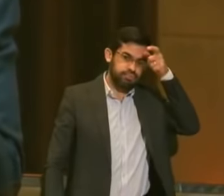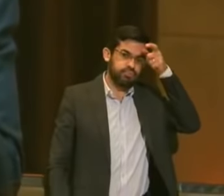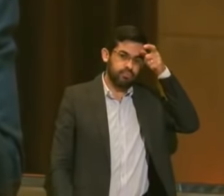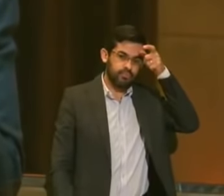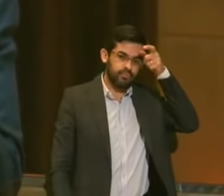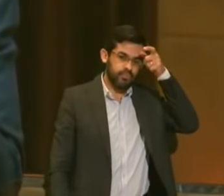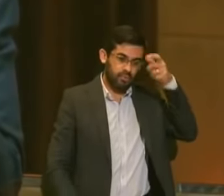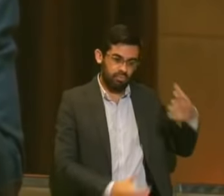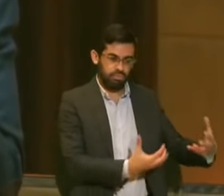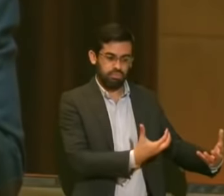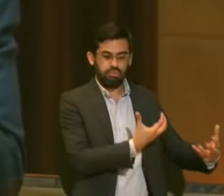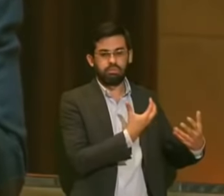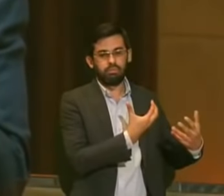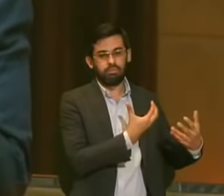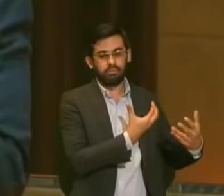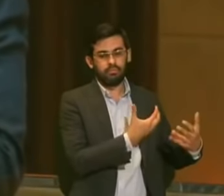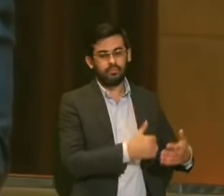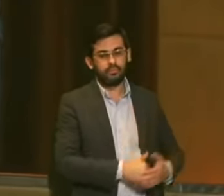Diabólica.